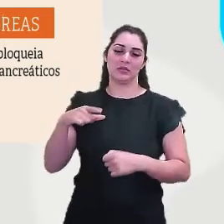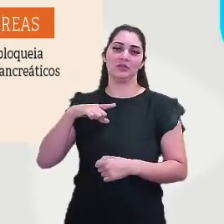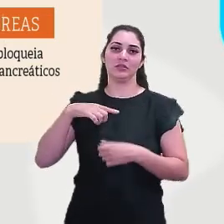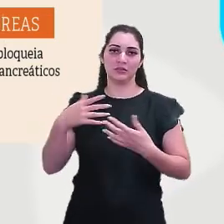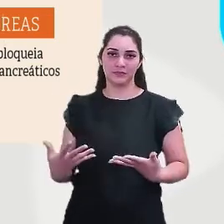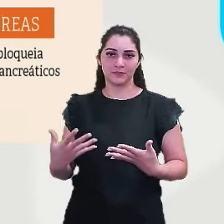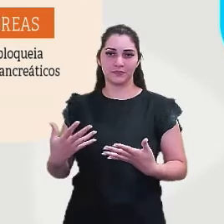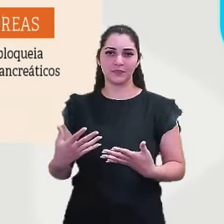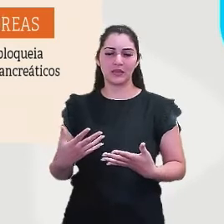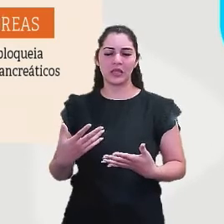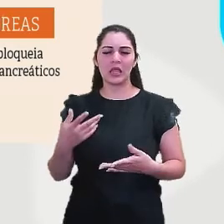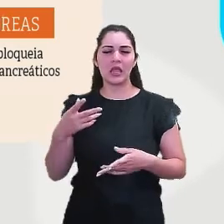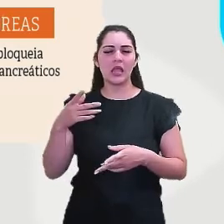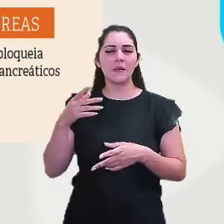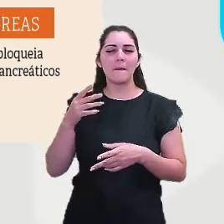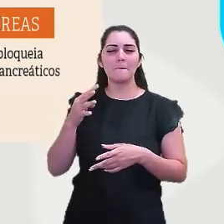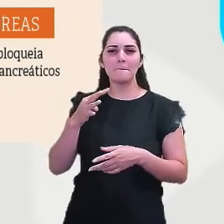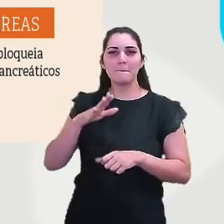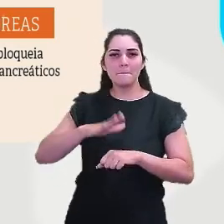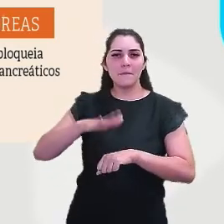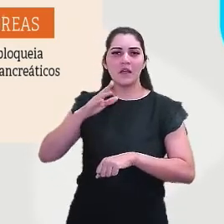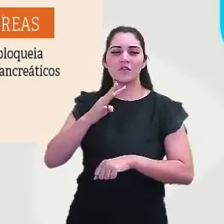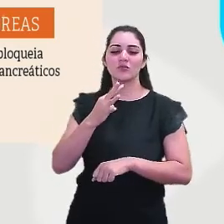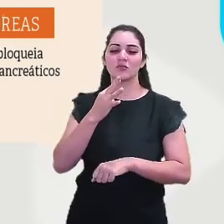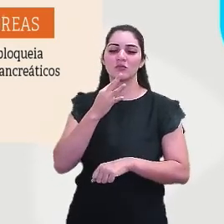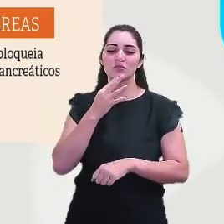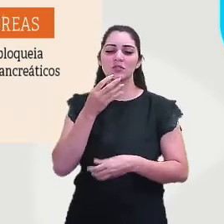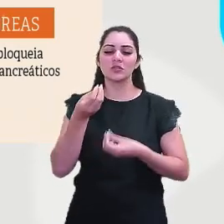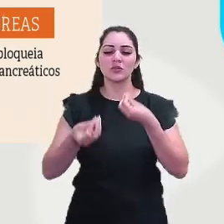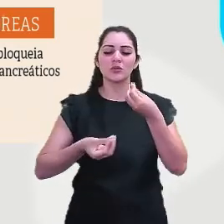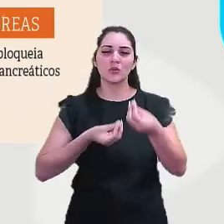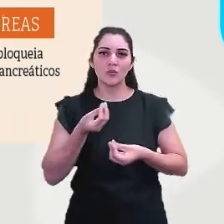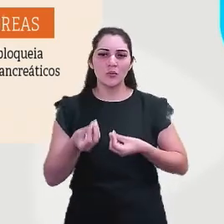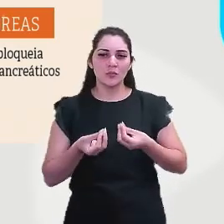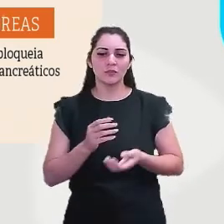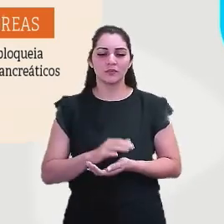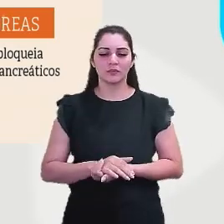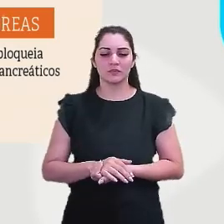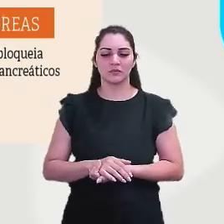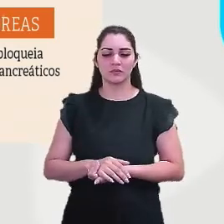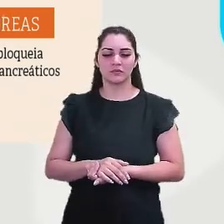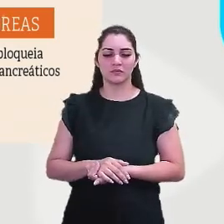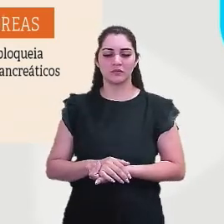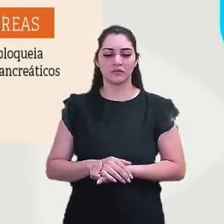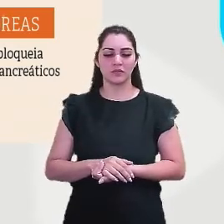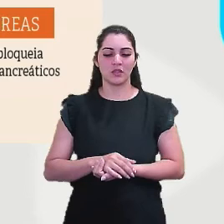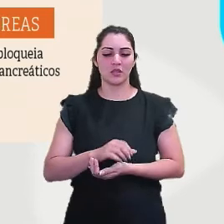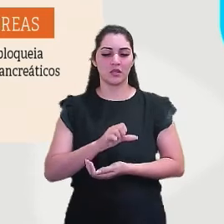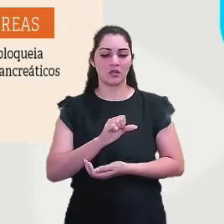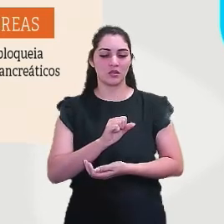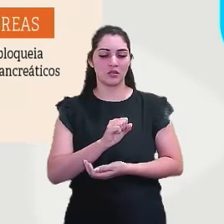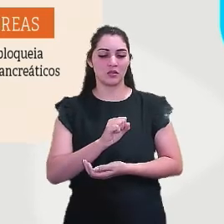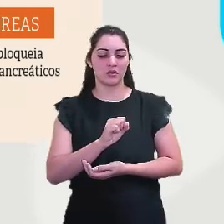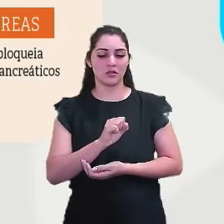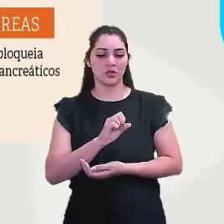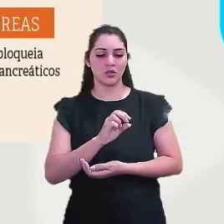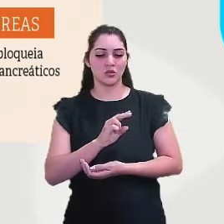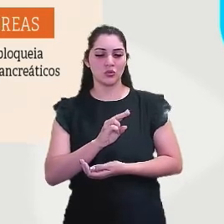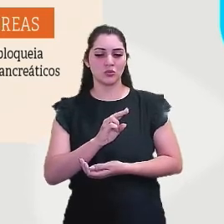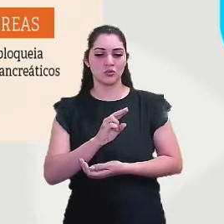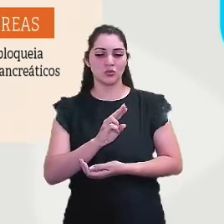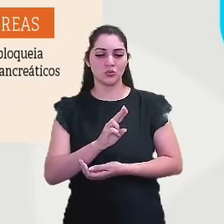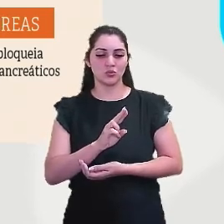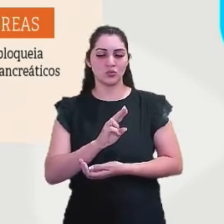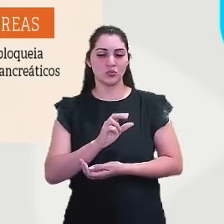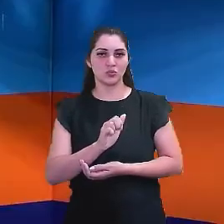ó, popularmente conhecida como, que é chamado, pessoal, suor sal. Vê que coisa interessante.